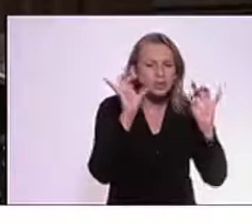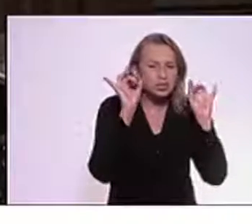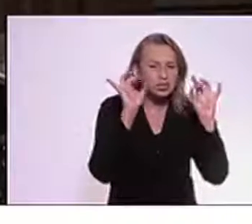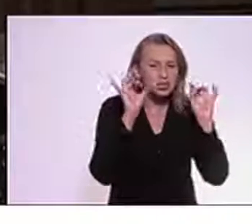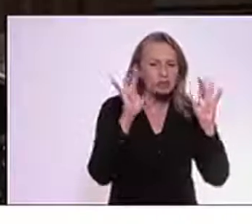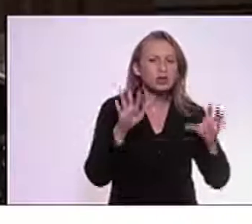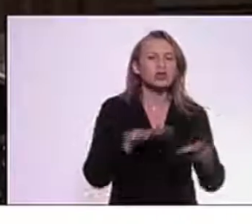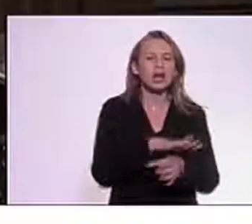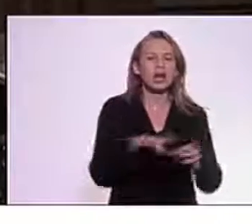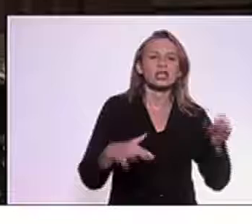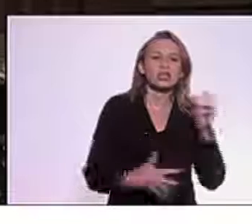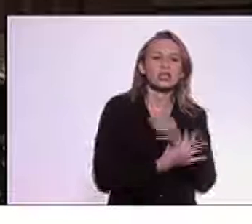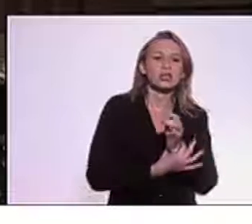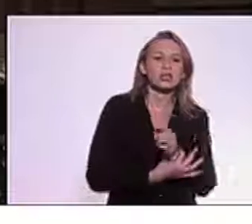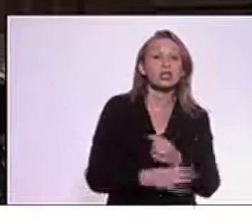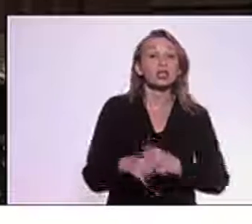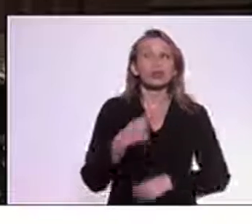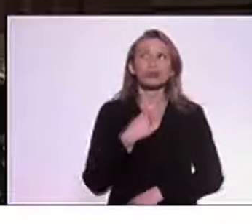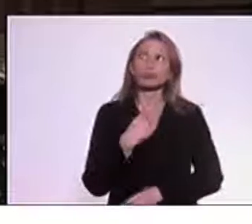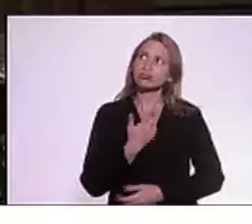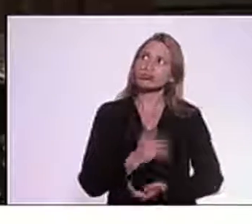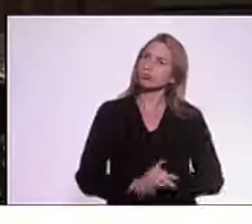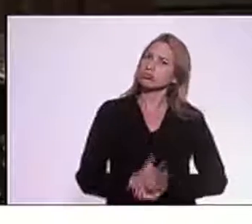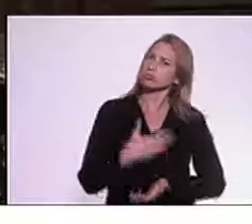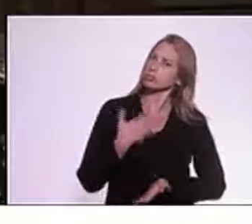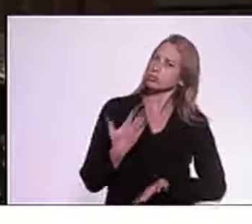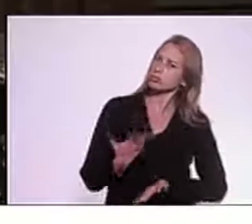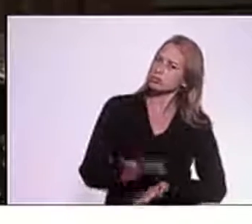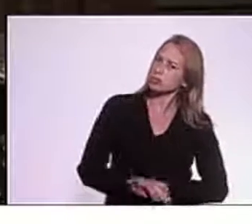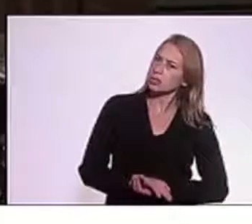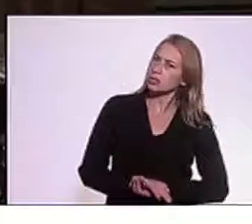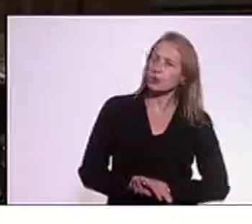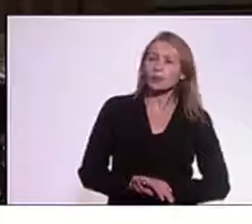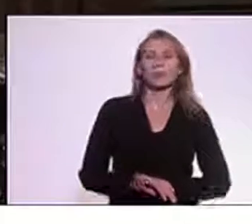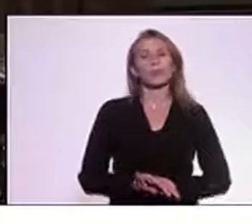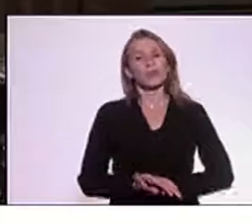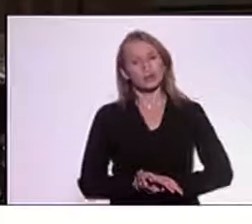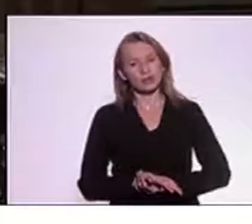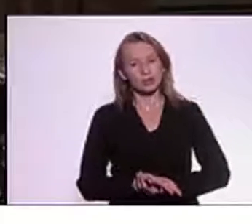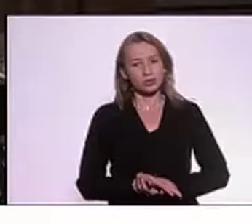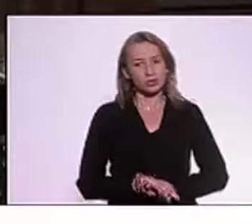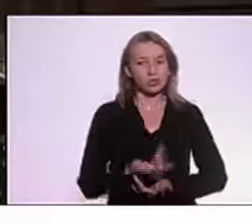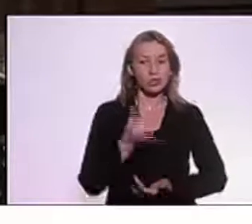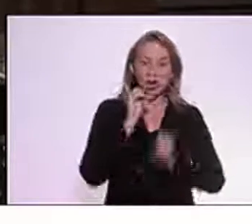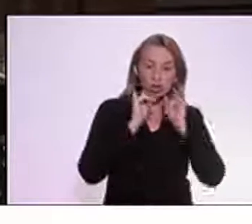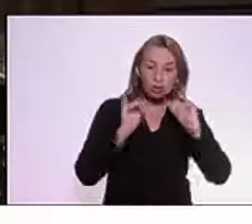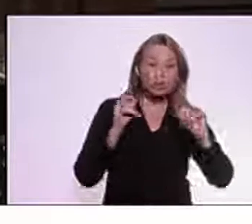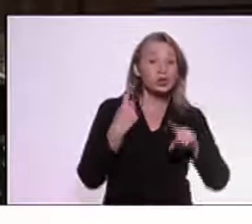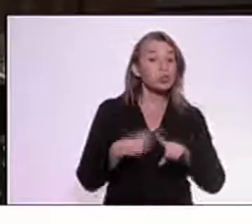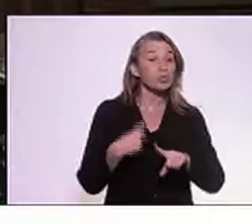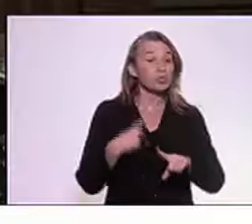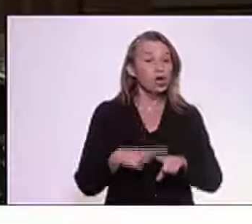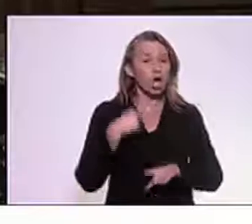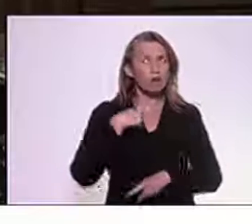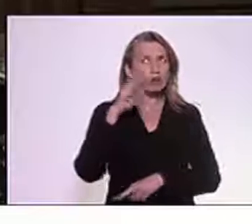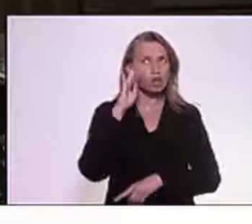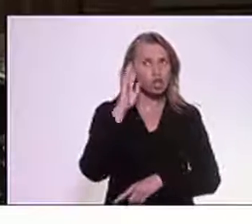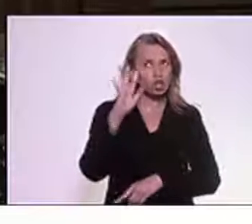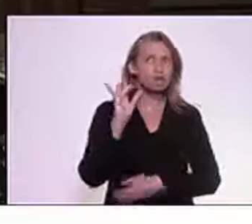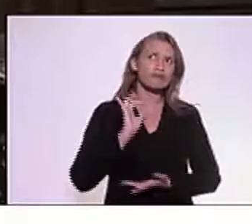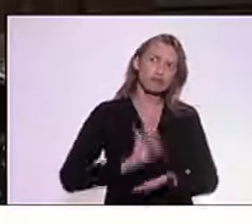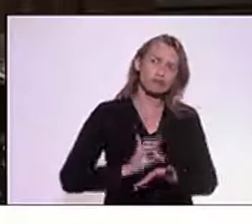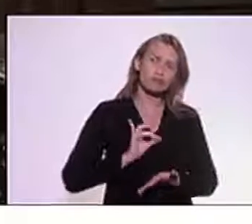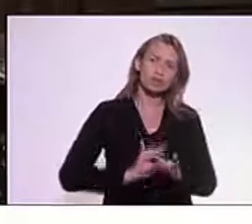da segurança. E eu fiquei assustada com aquele anúncio, porque imaginei,